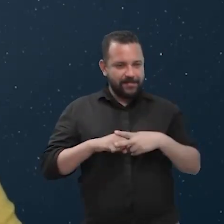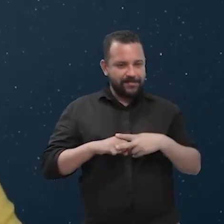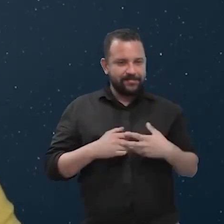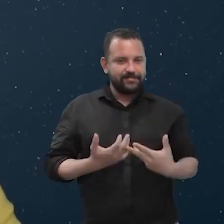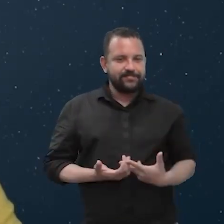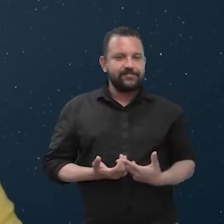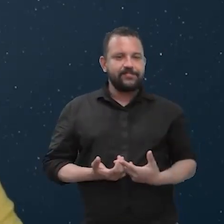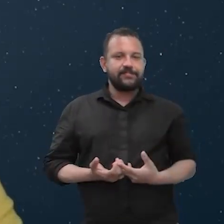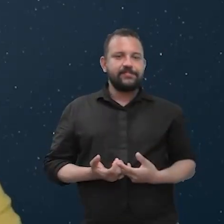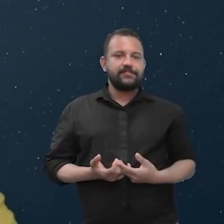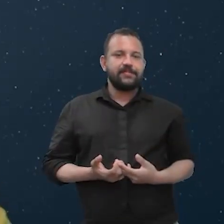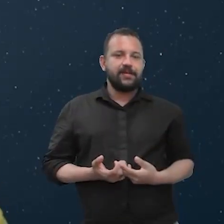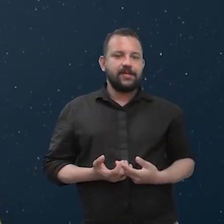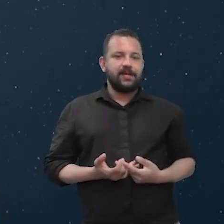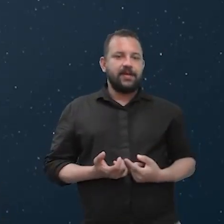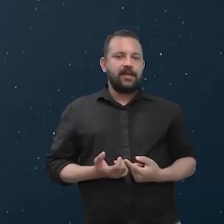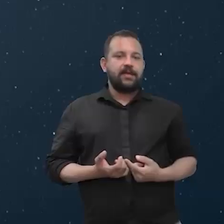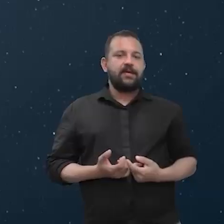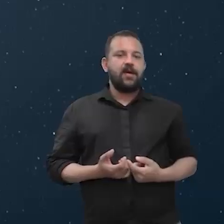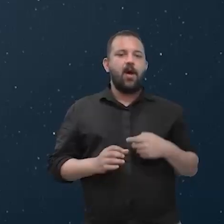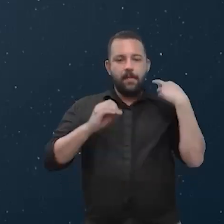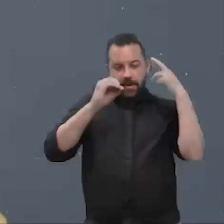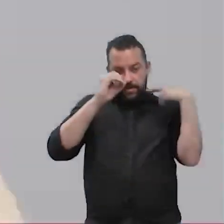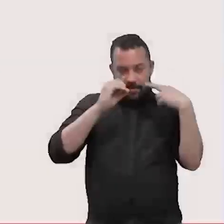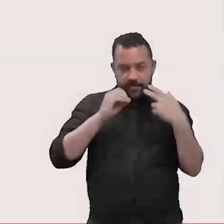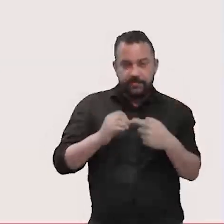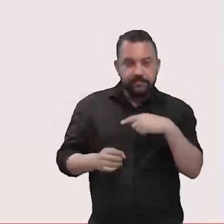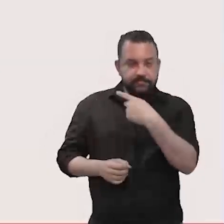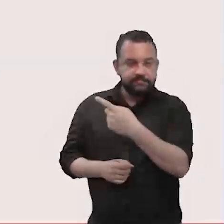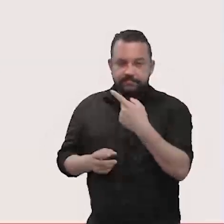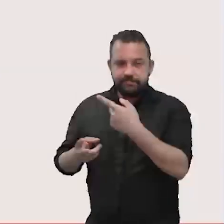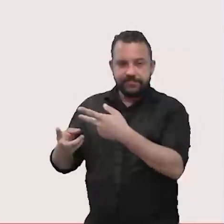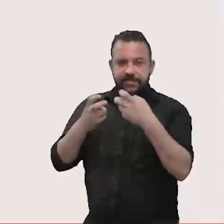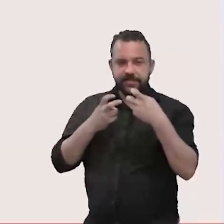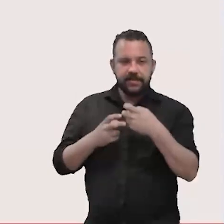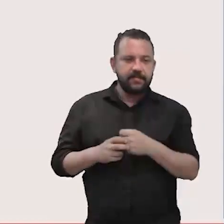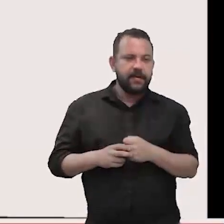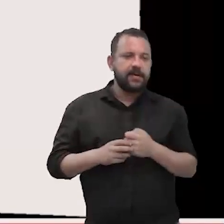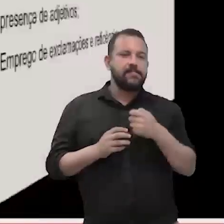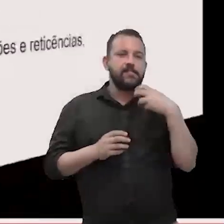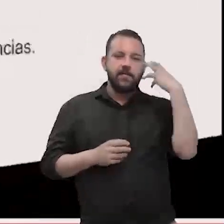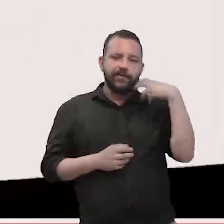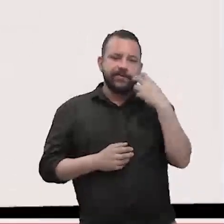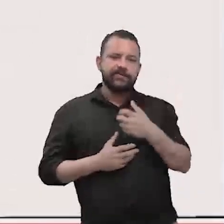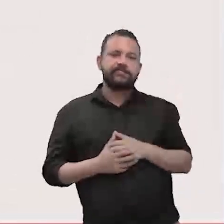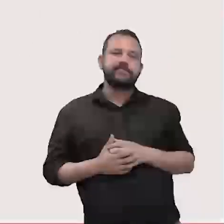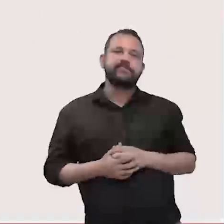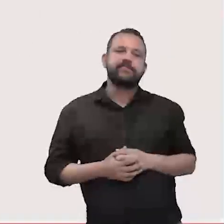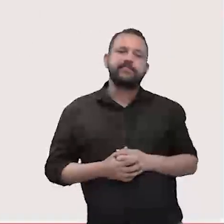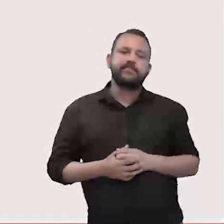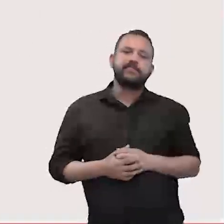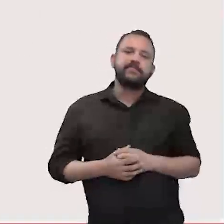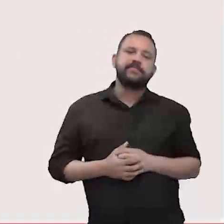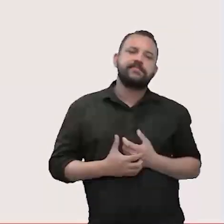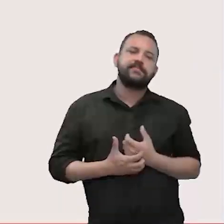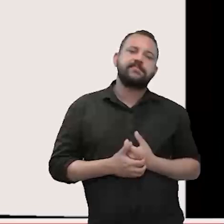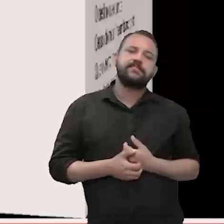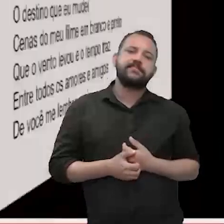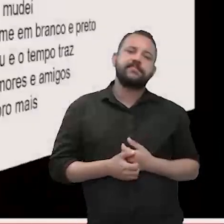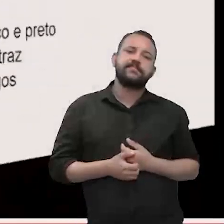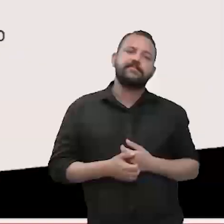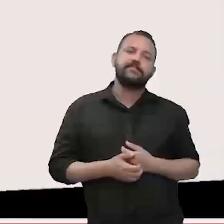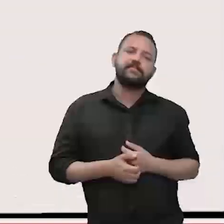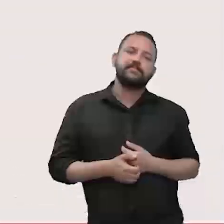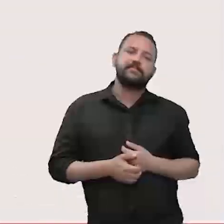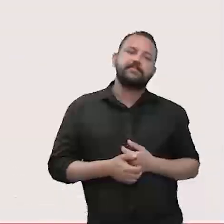Preste atenção. Robertão, pensa em uma música aí, Robertão. Pensou a música? Pensa na